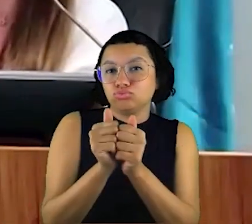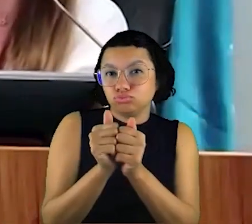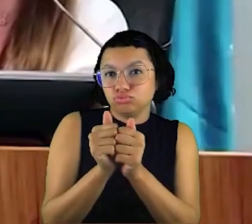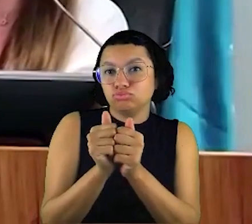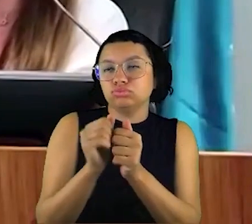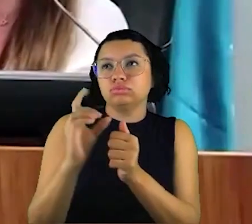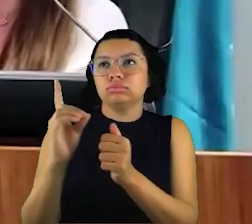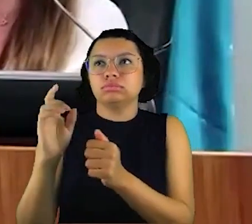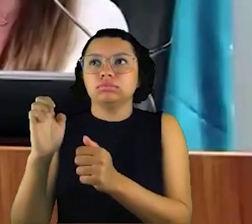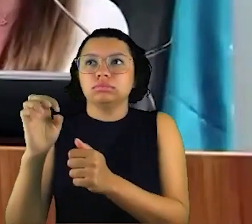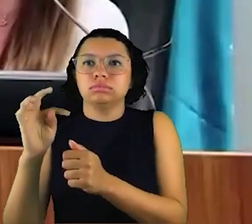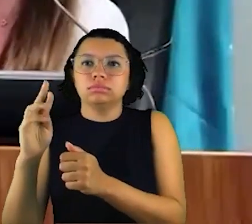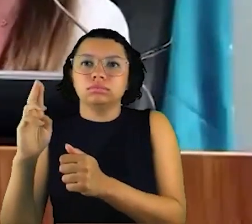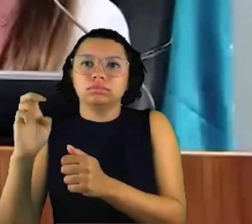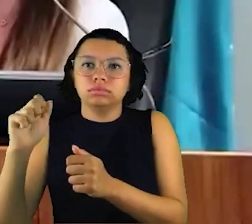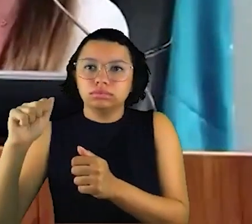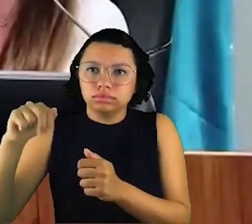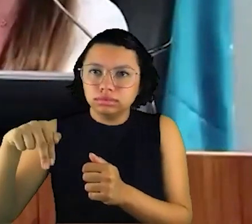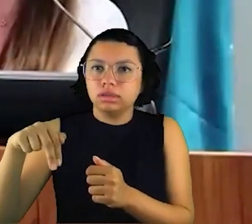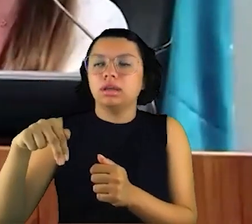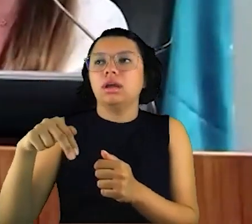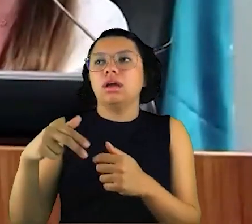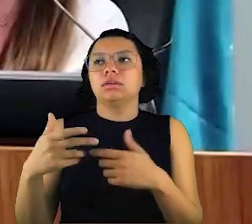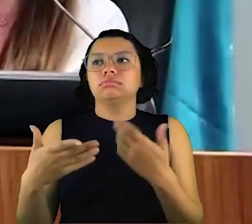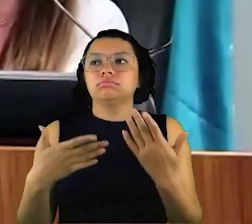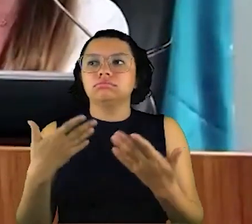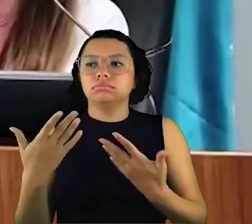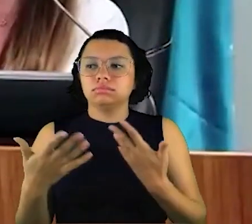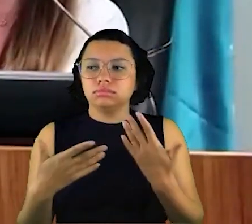interoperabilidade de